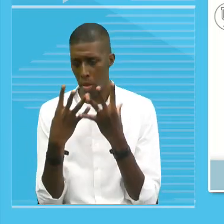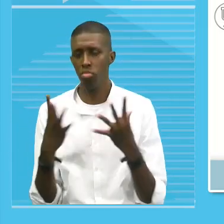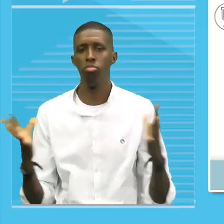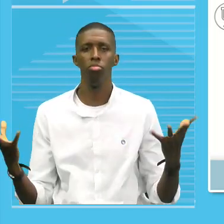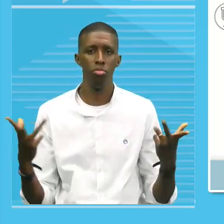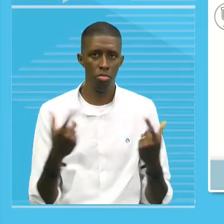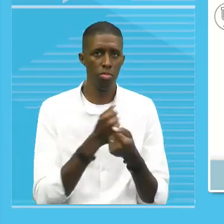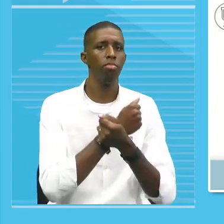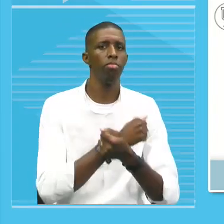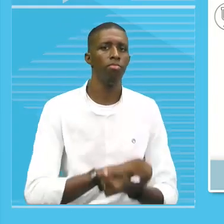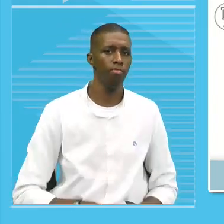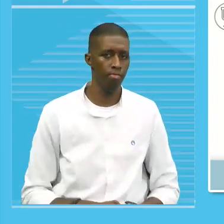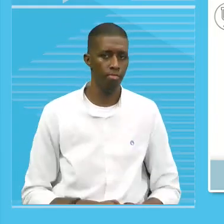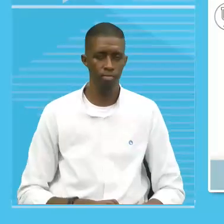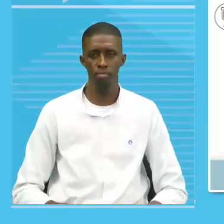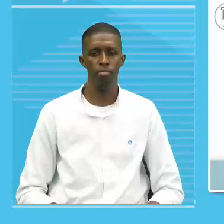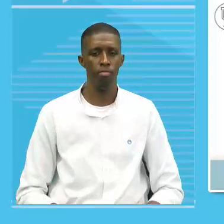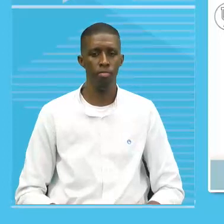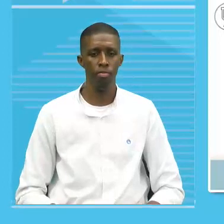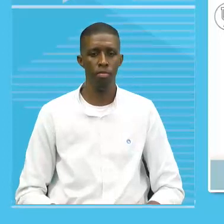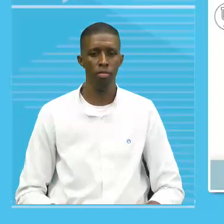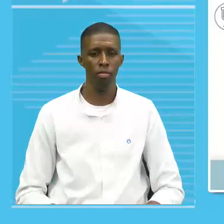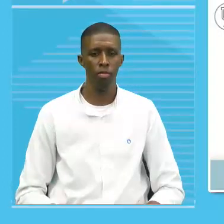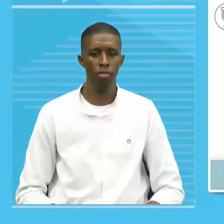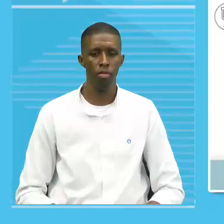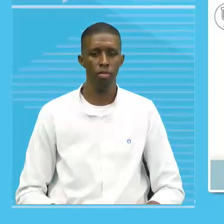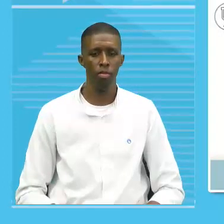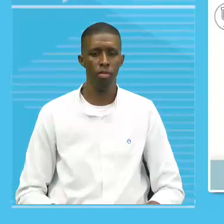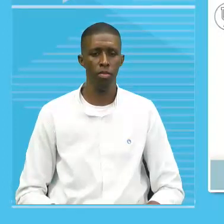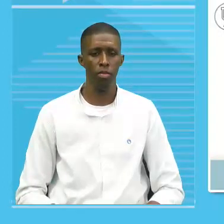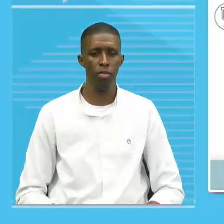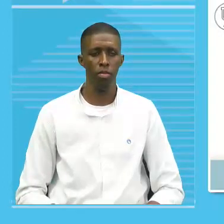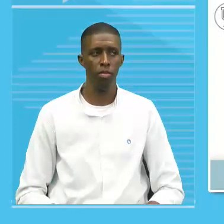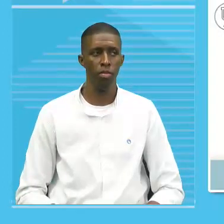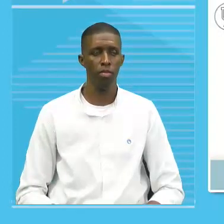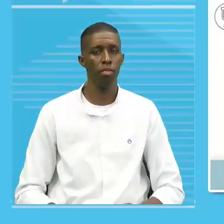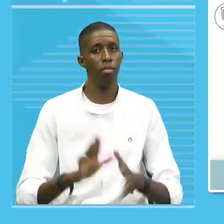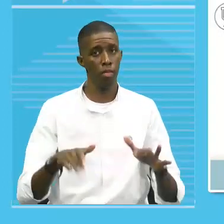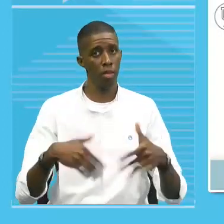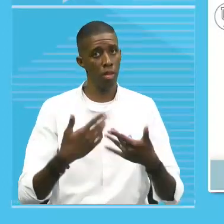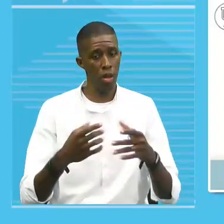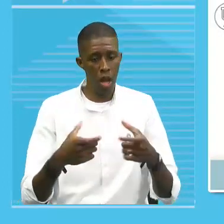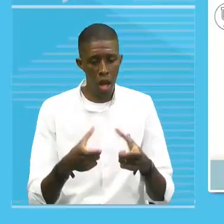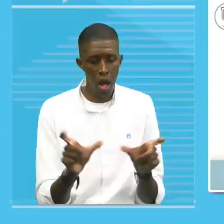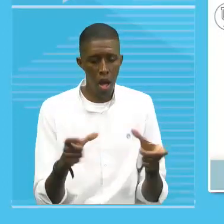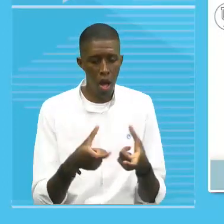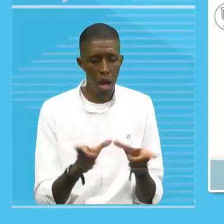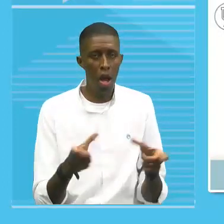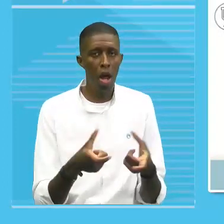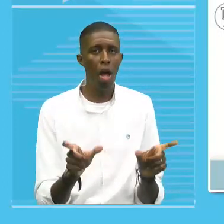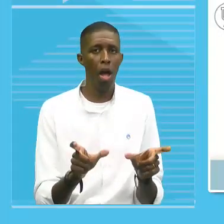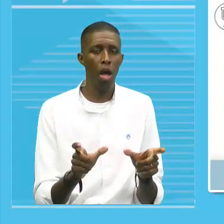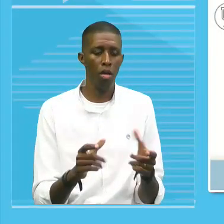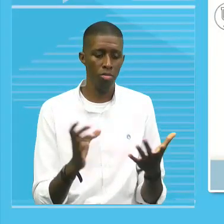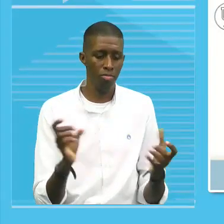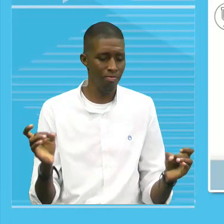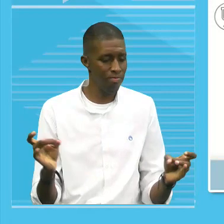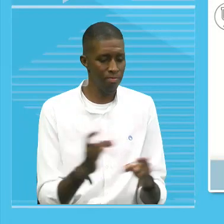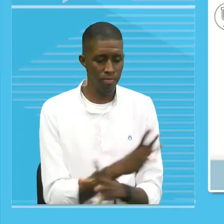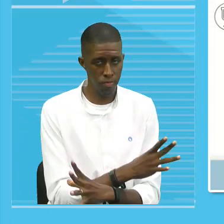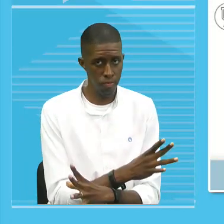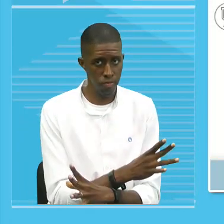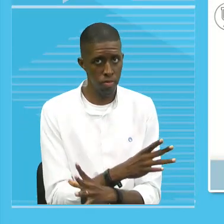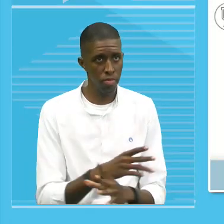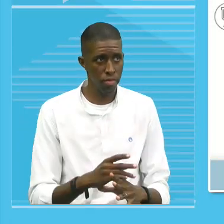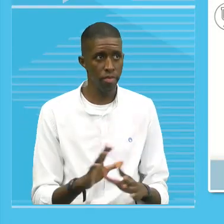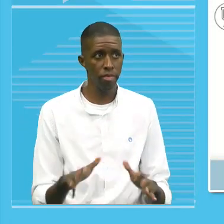E aí a gente encerra a parte de gramática tá E vamos como